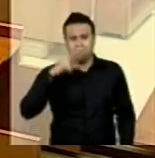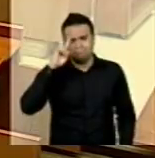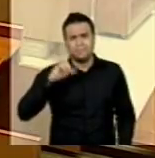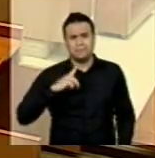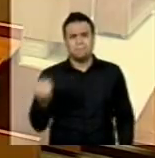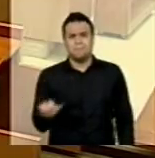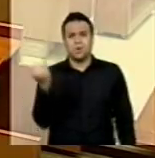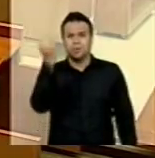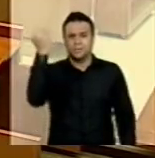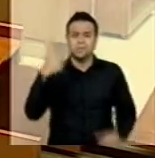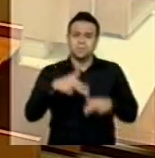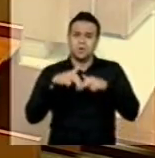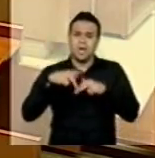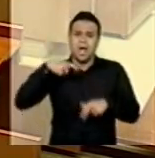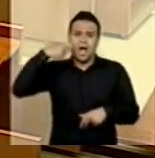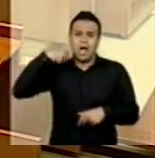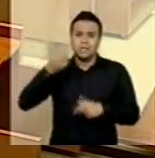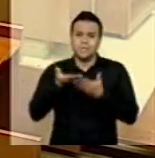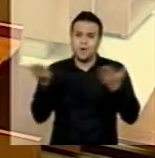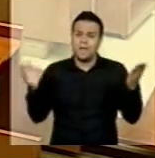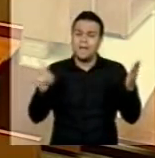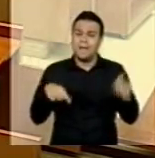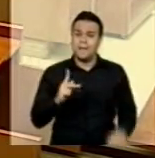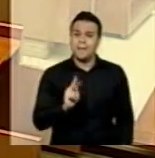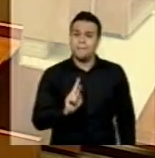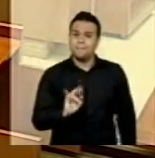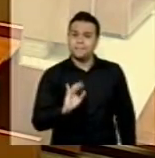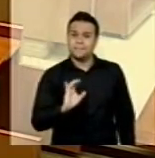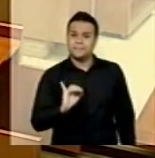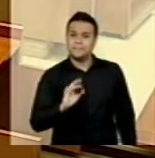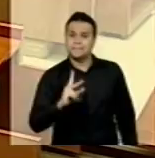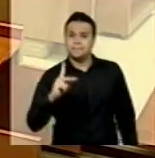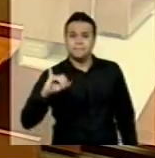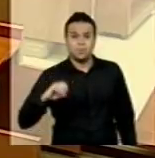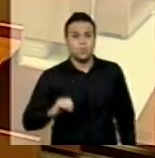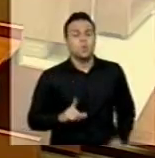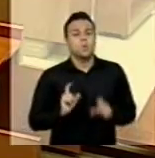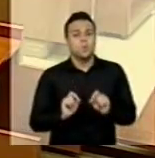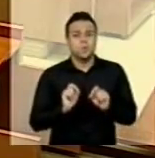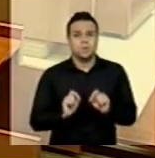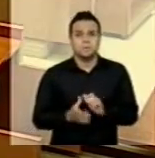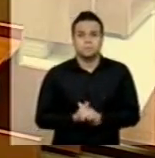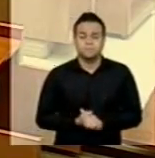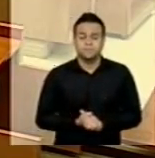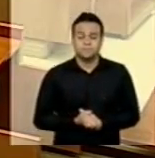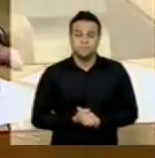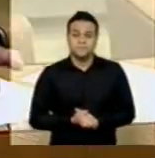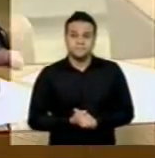senhores advogados, o princípio da eventualidade, ou seja,